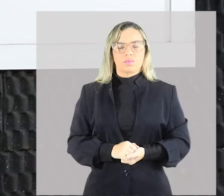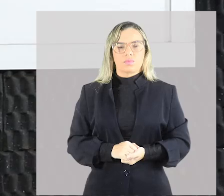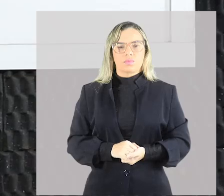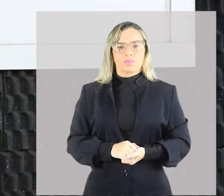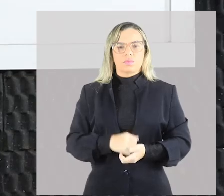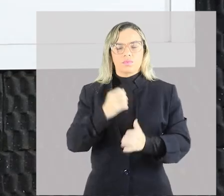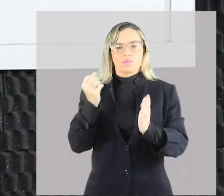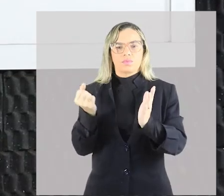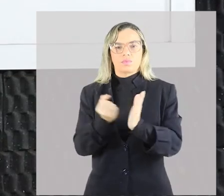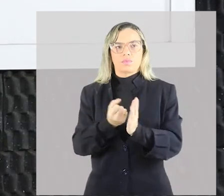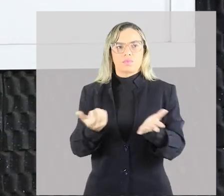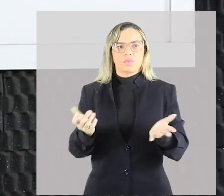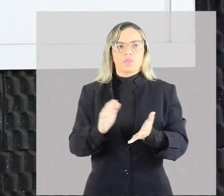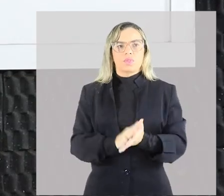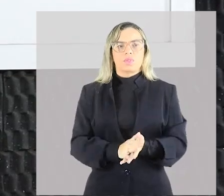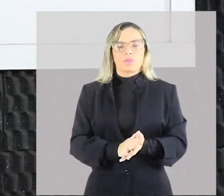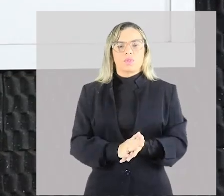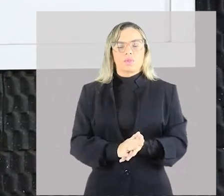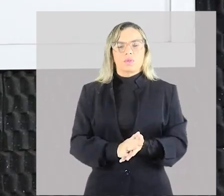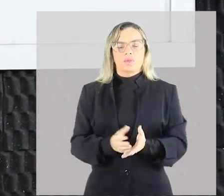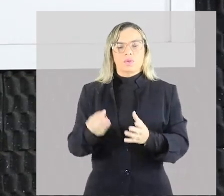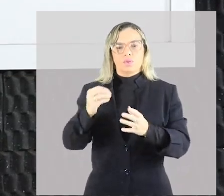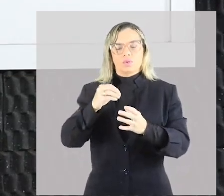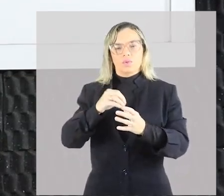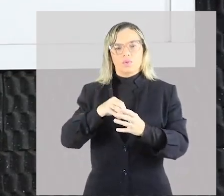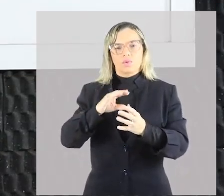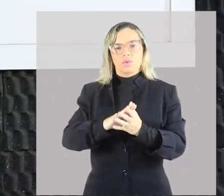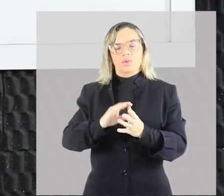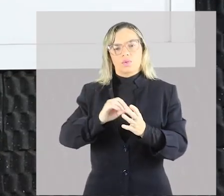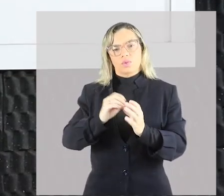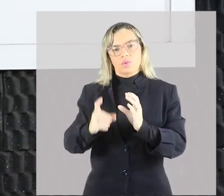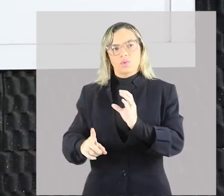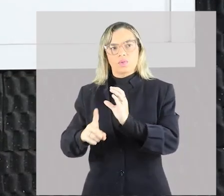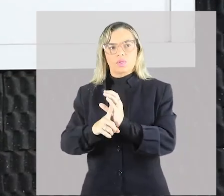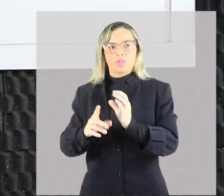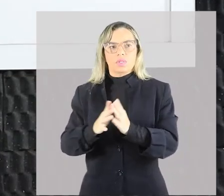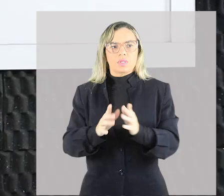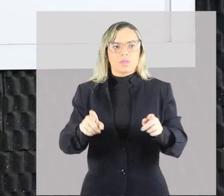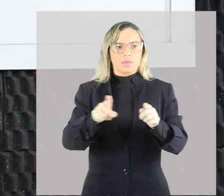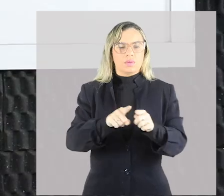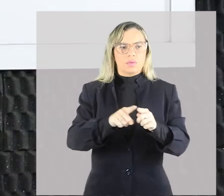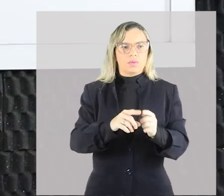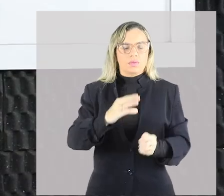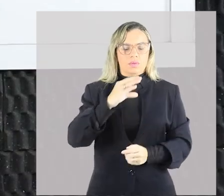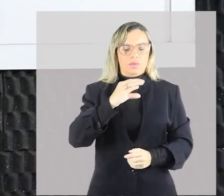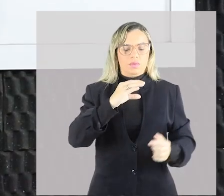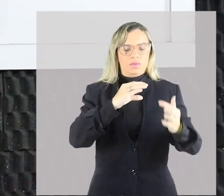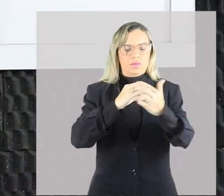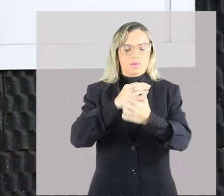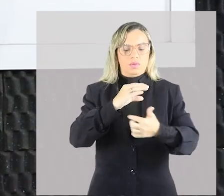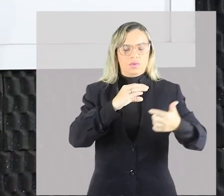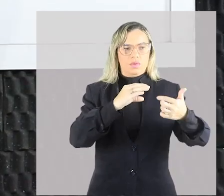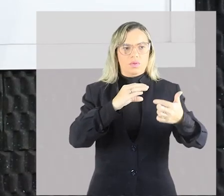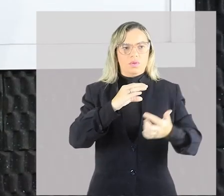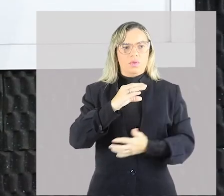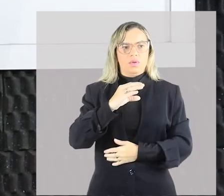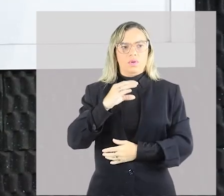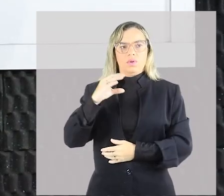de está contido, não está contido, a gente pode usar o sinal de contém, que é um C virado para cá,